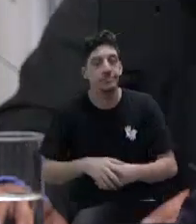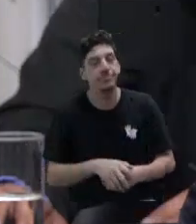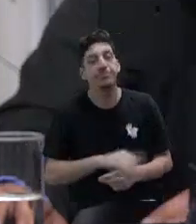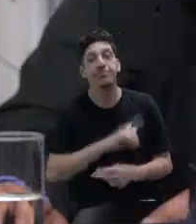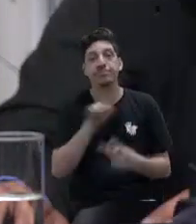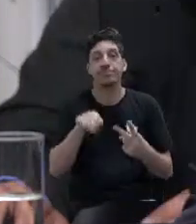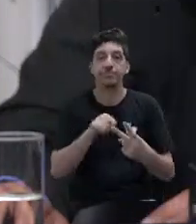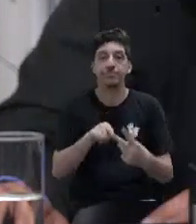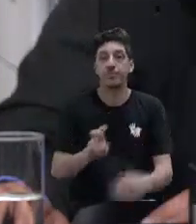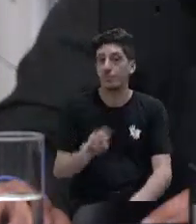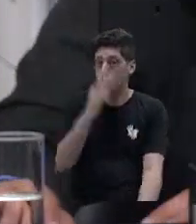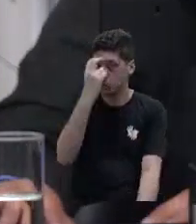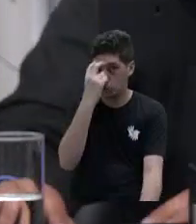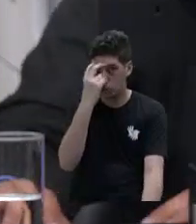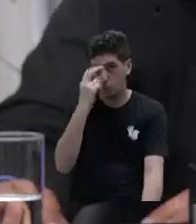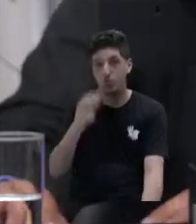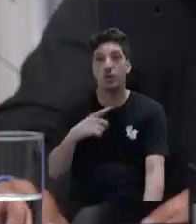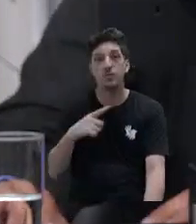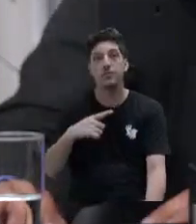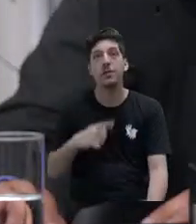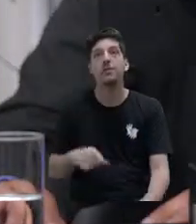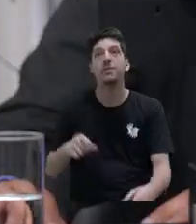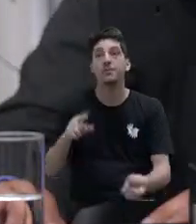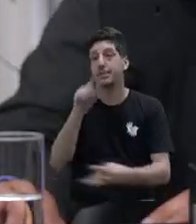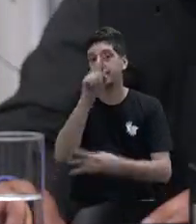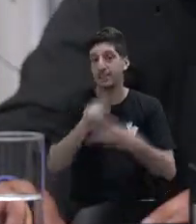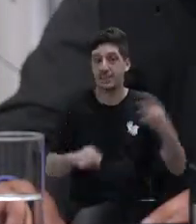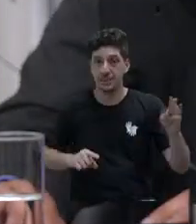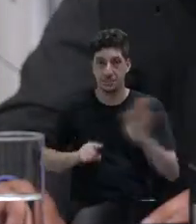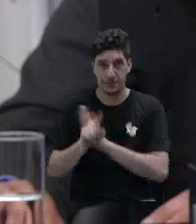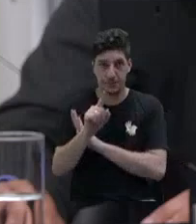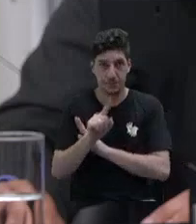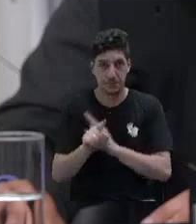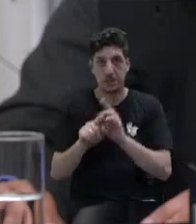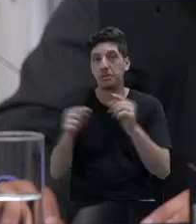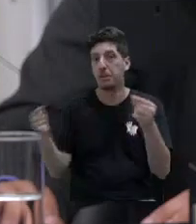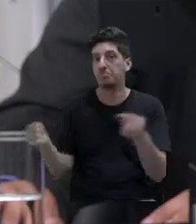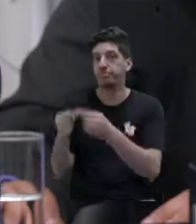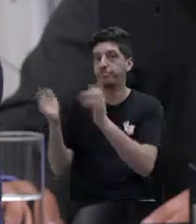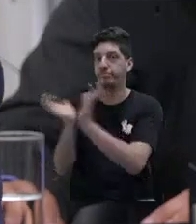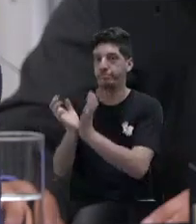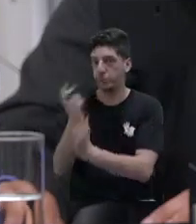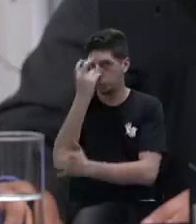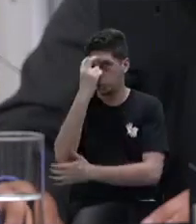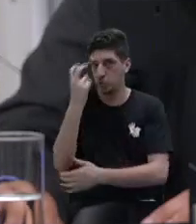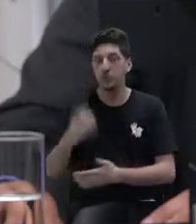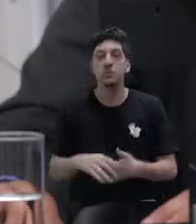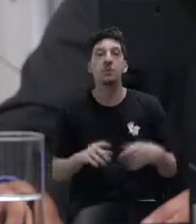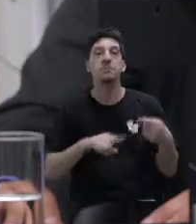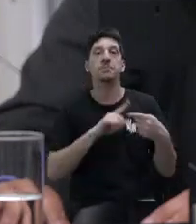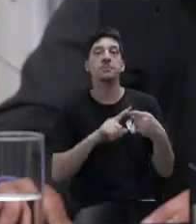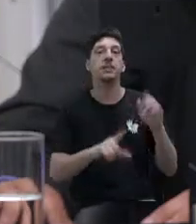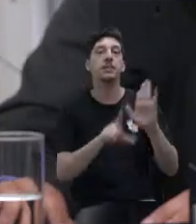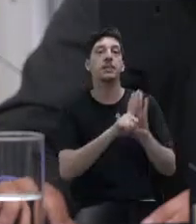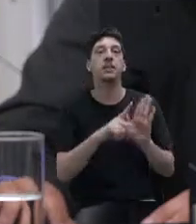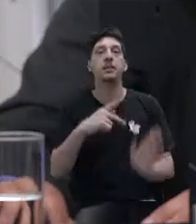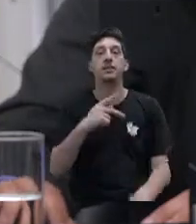à cultura, eu tenho 3 perguntas, secretário. A primeira delas é em relação à Lei Paulo